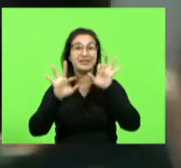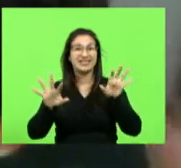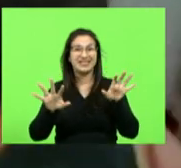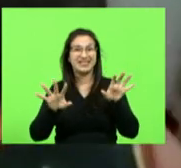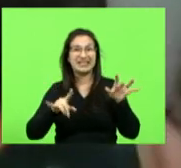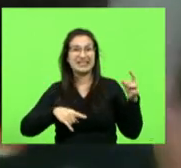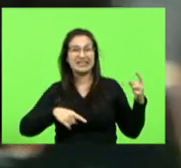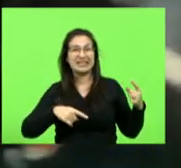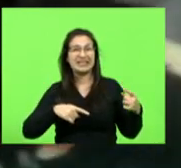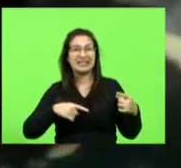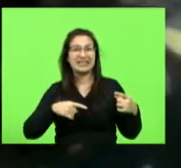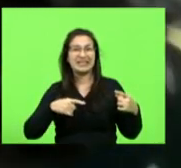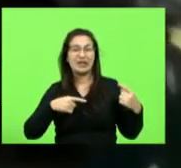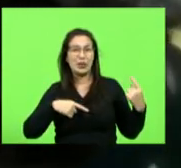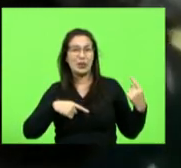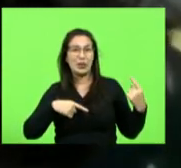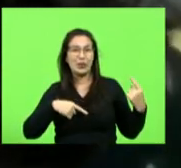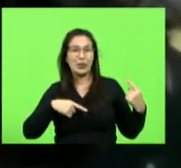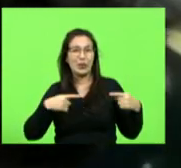muito usual. Né,